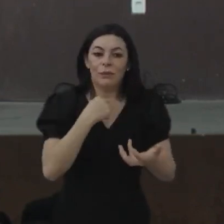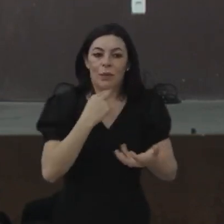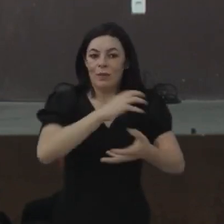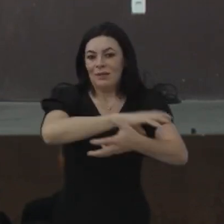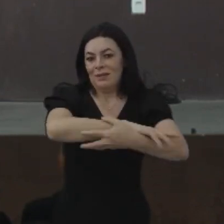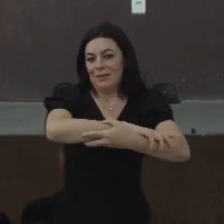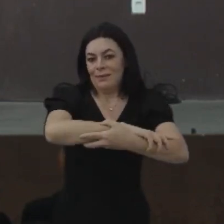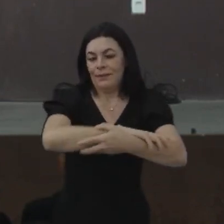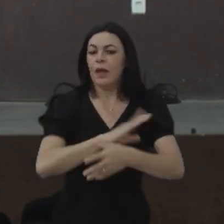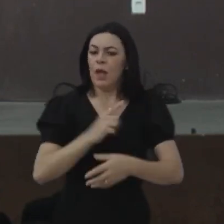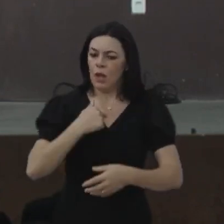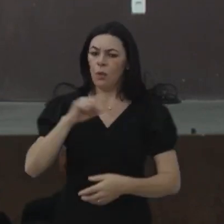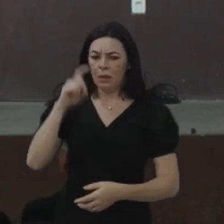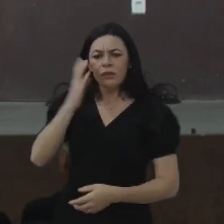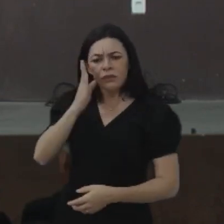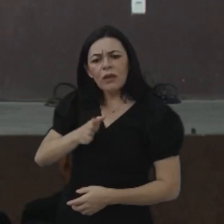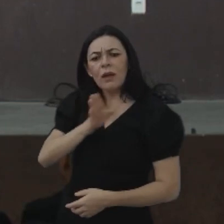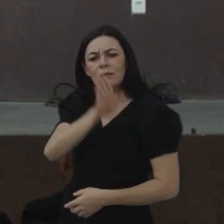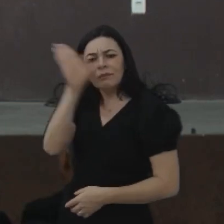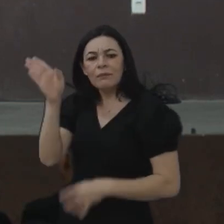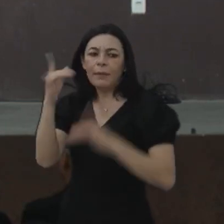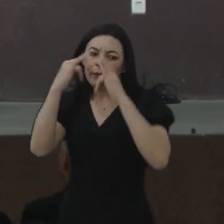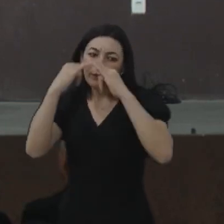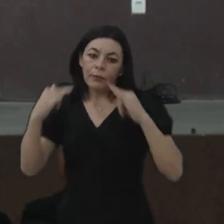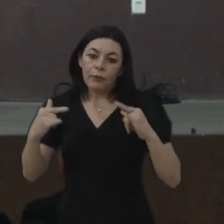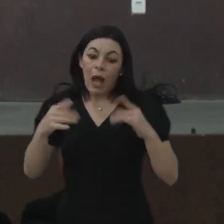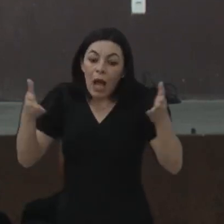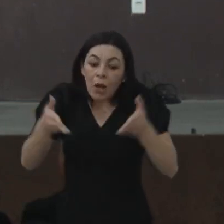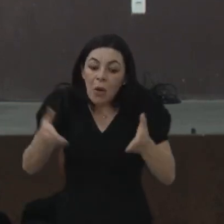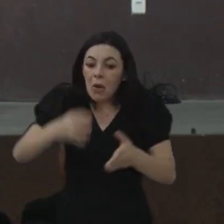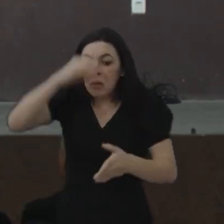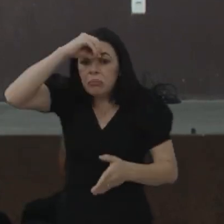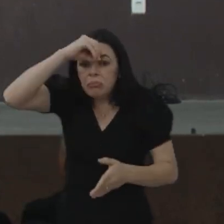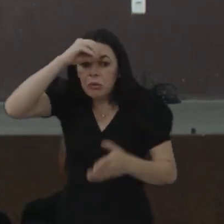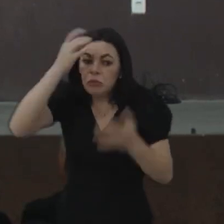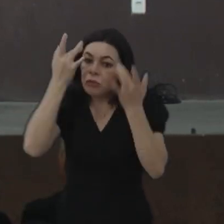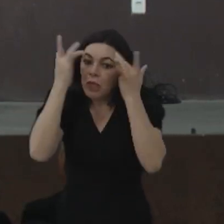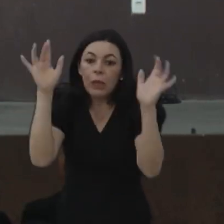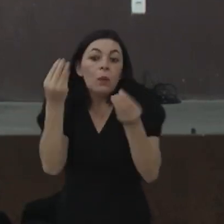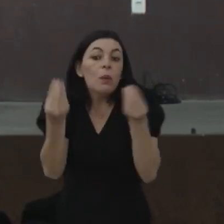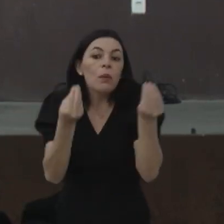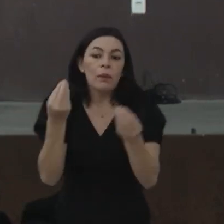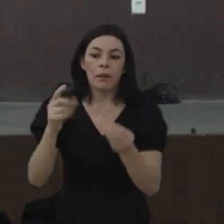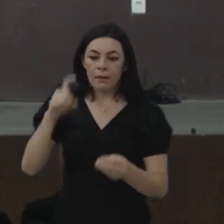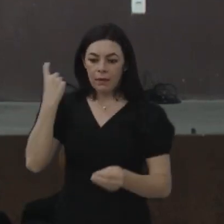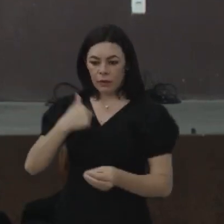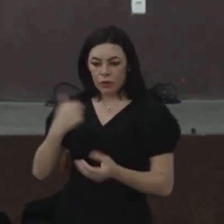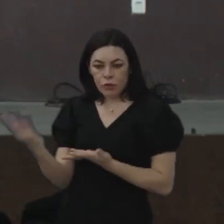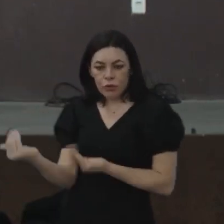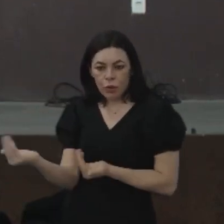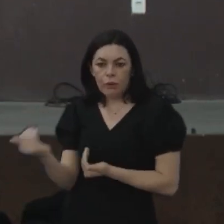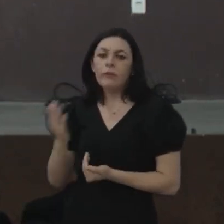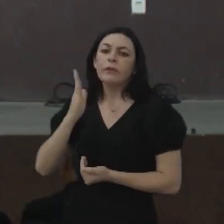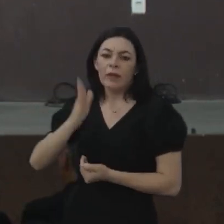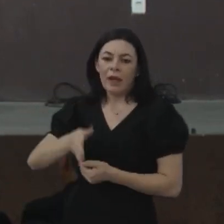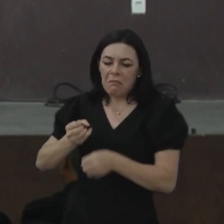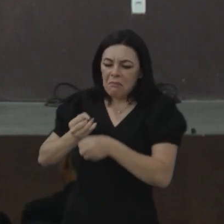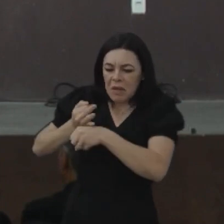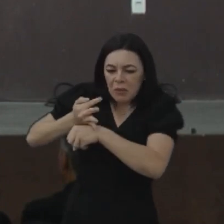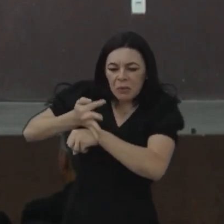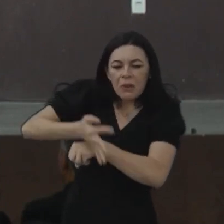Meus irmãos, eu já fui naquele lugar. Eu não sei como é que está hoje, né? Mas na minha juventude eu já fui. Já tive dia de passar a madrugada